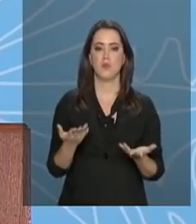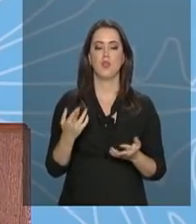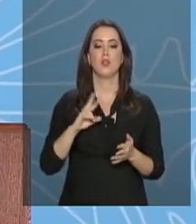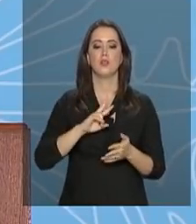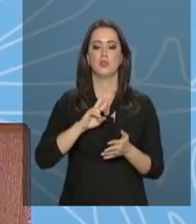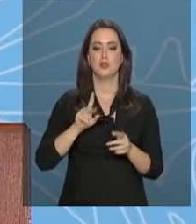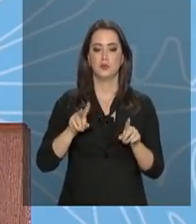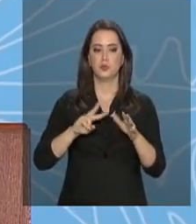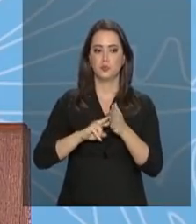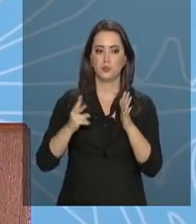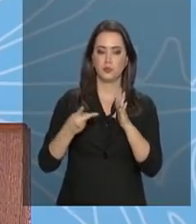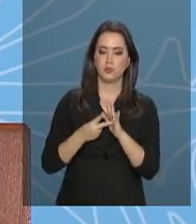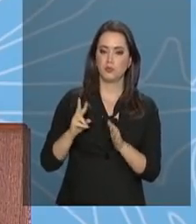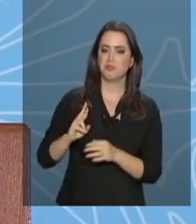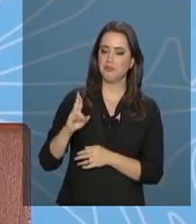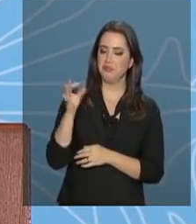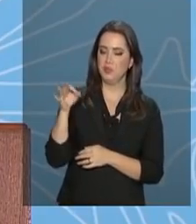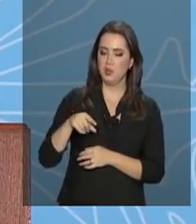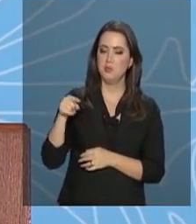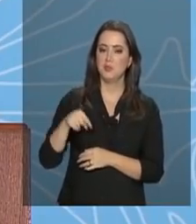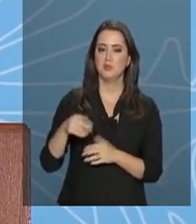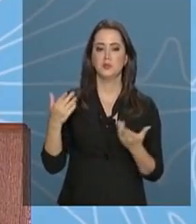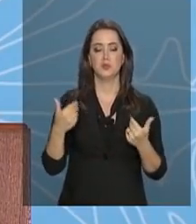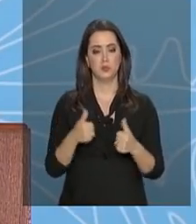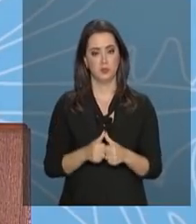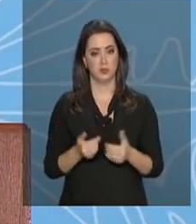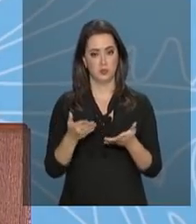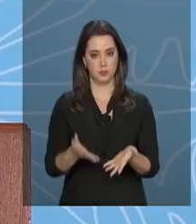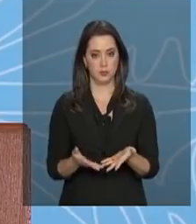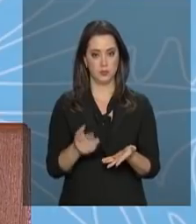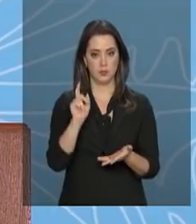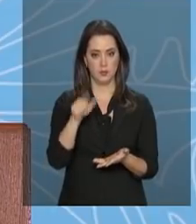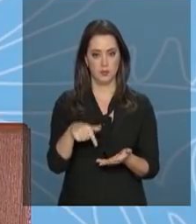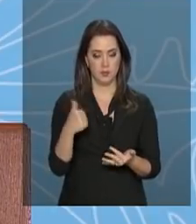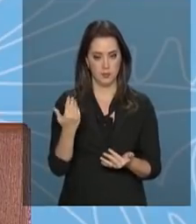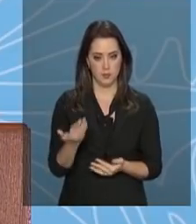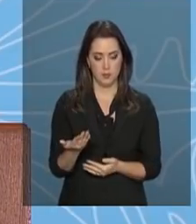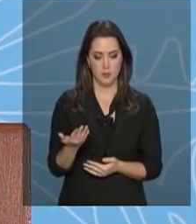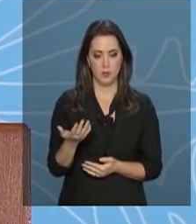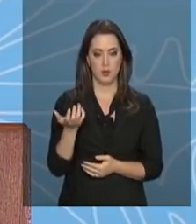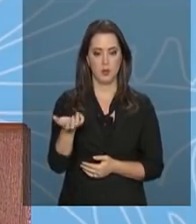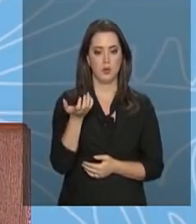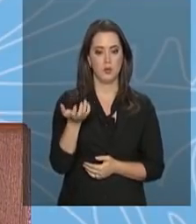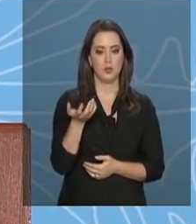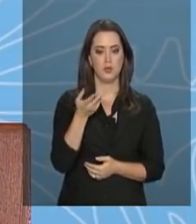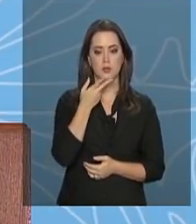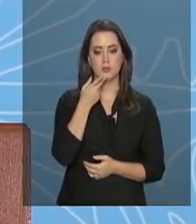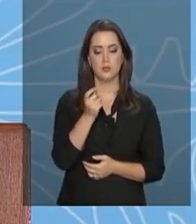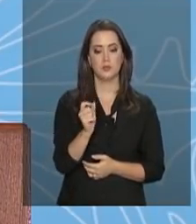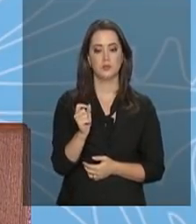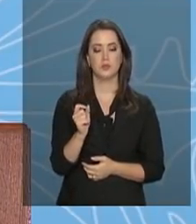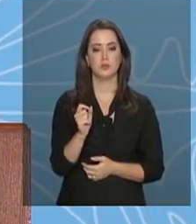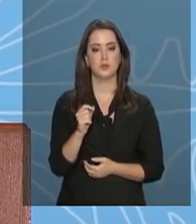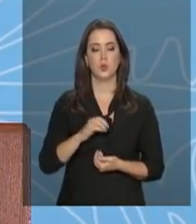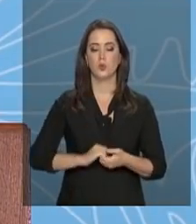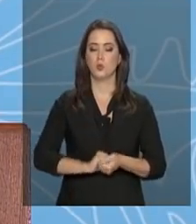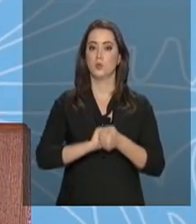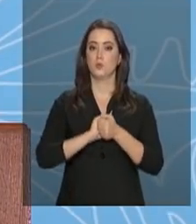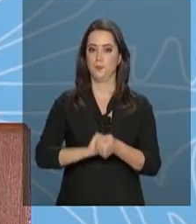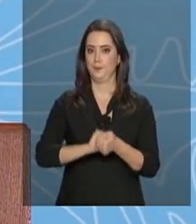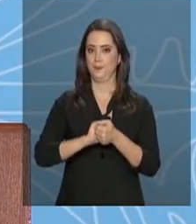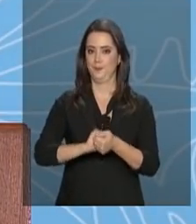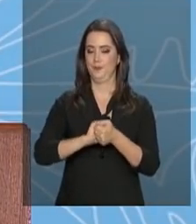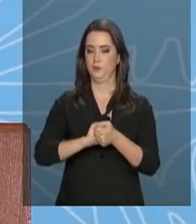representados nesta tarde portanto eu quero transmitir os cumprimentos